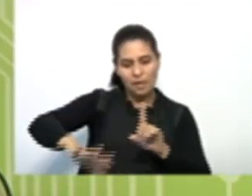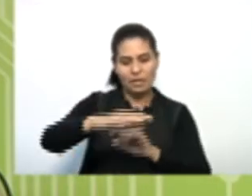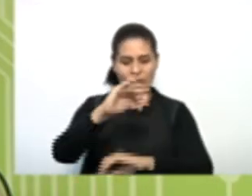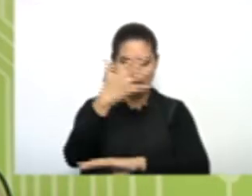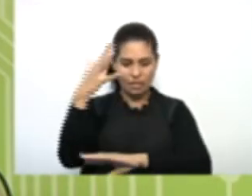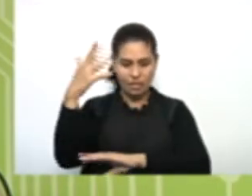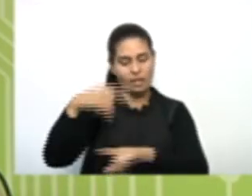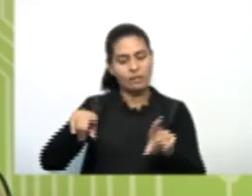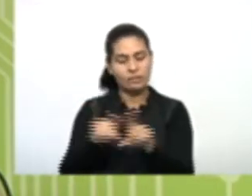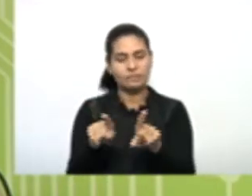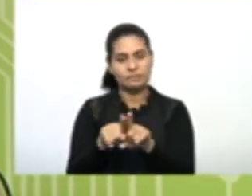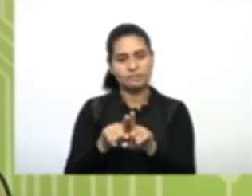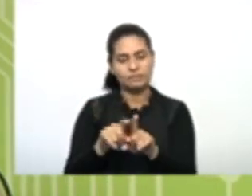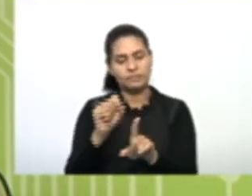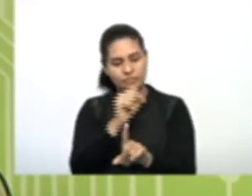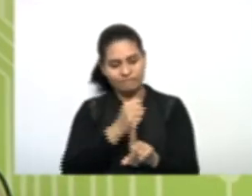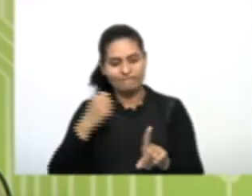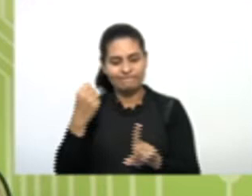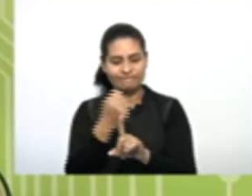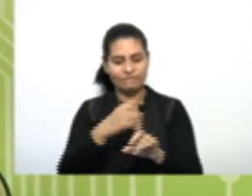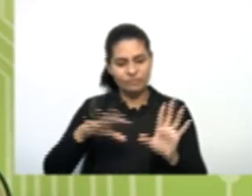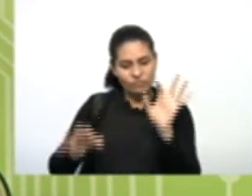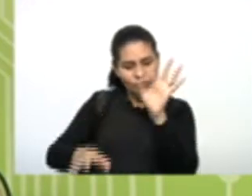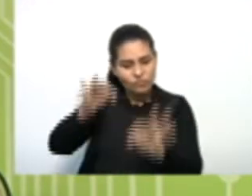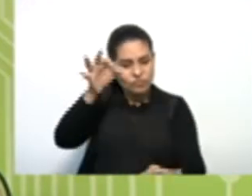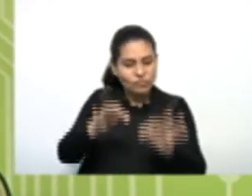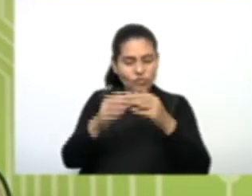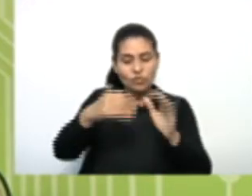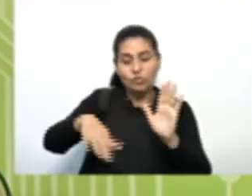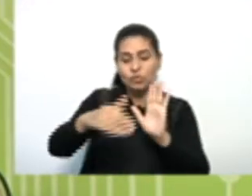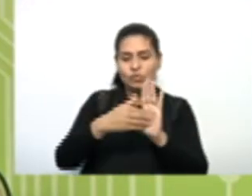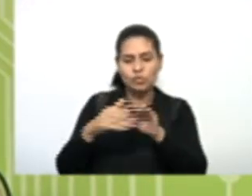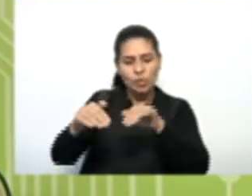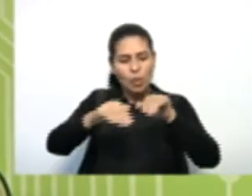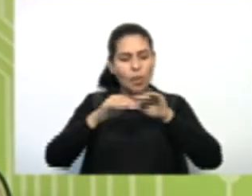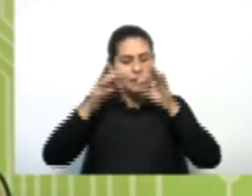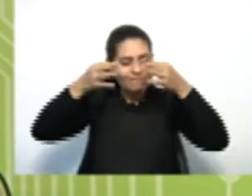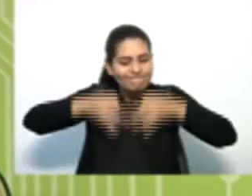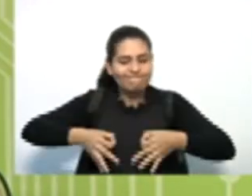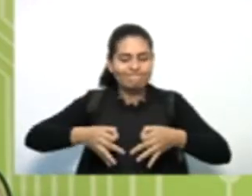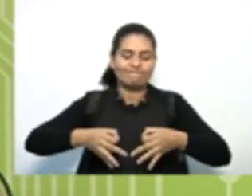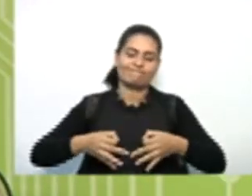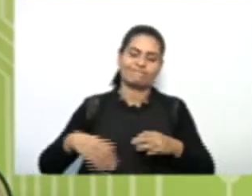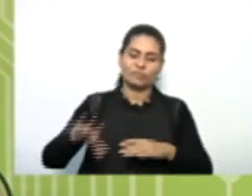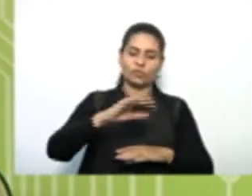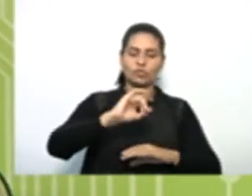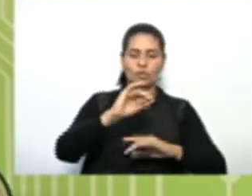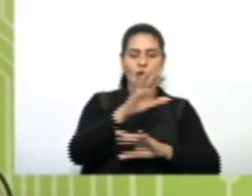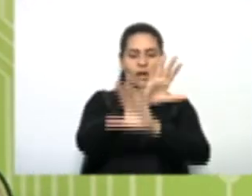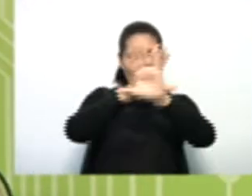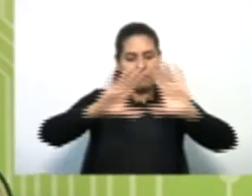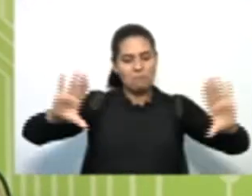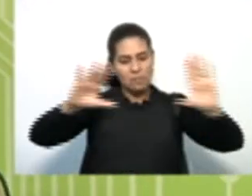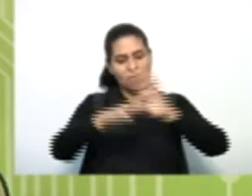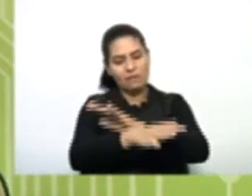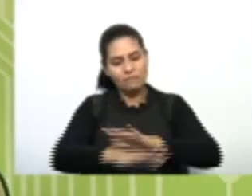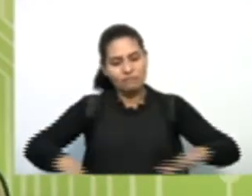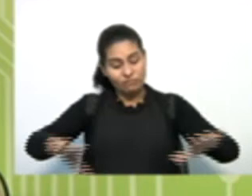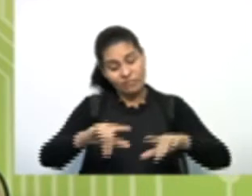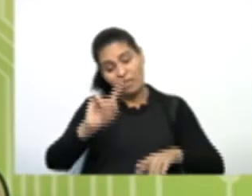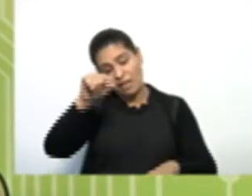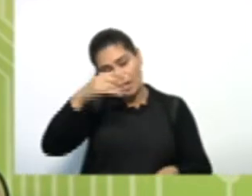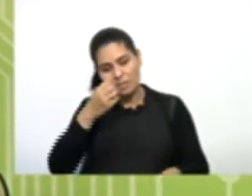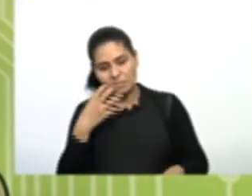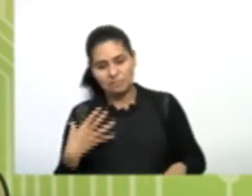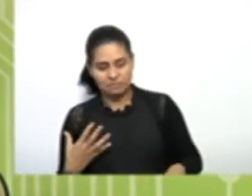ambiental, sendo socialmente justo, economicamente correto, pensando no ambiente. E essa é a